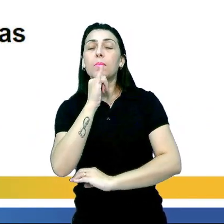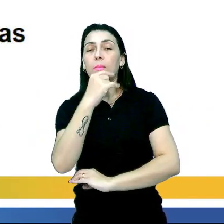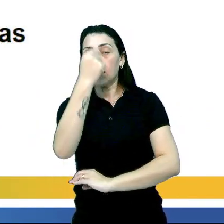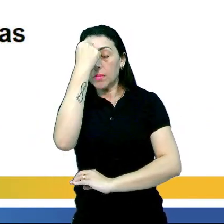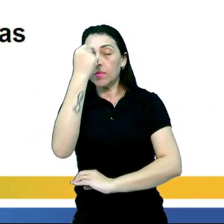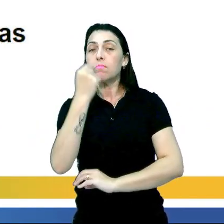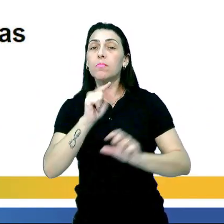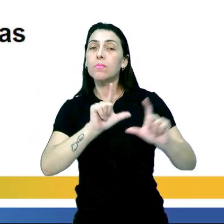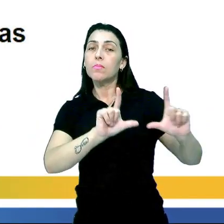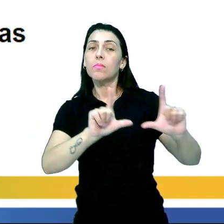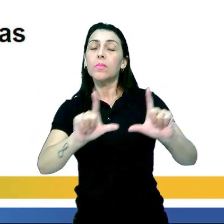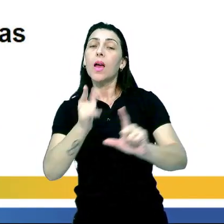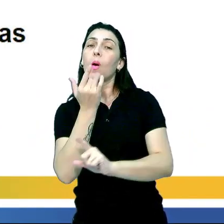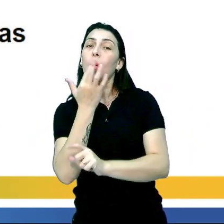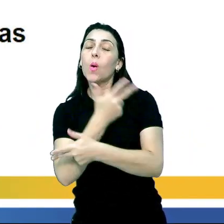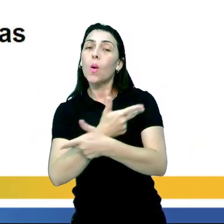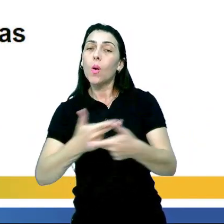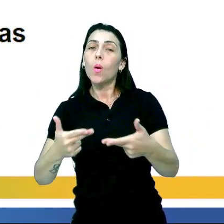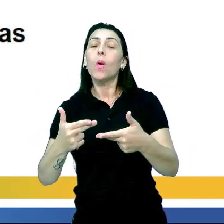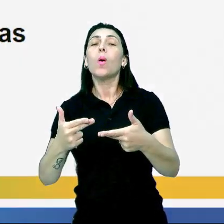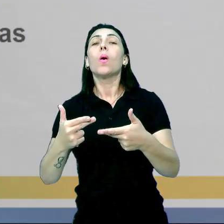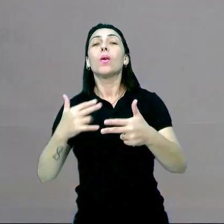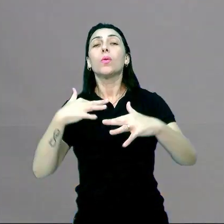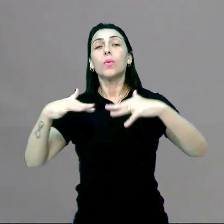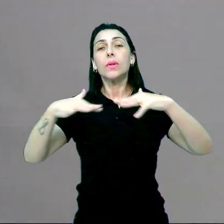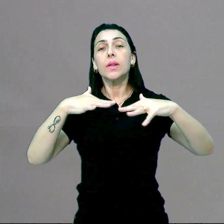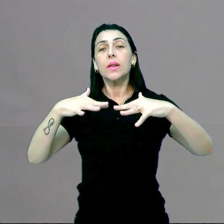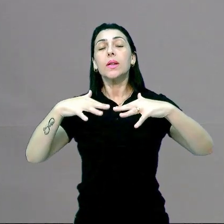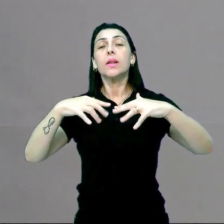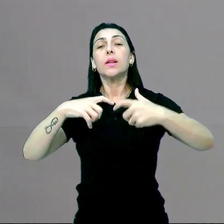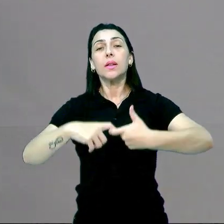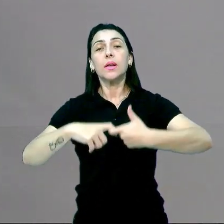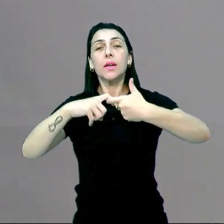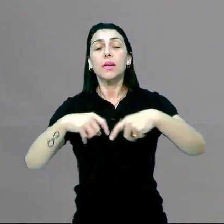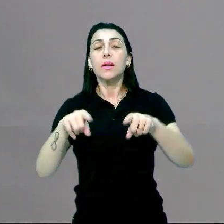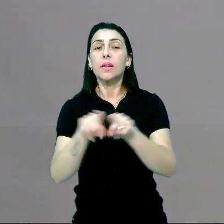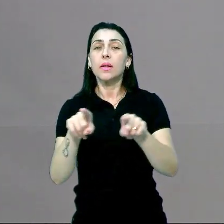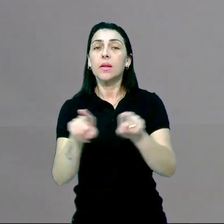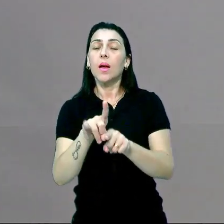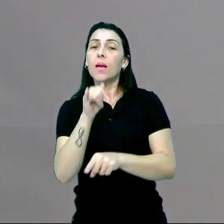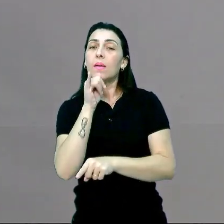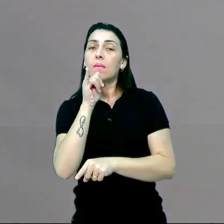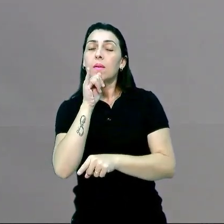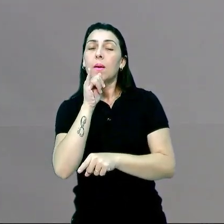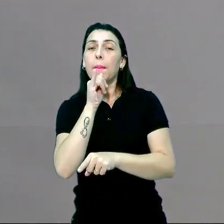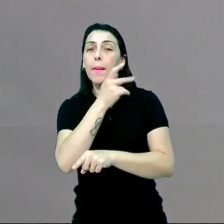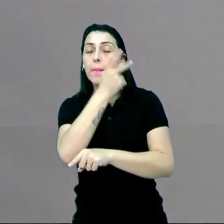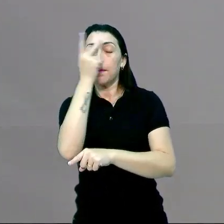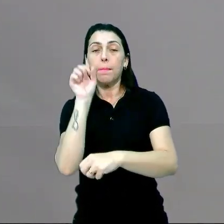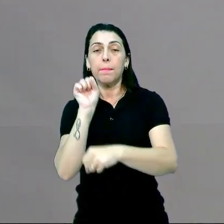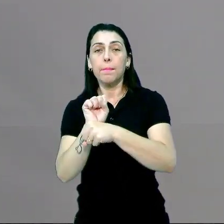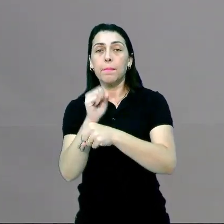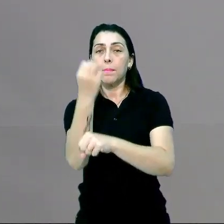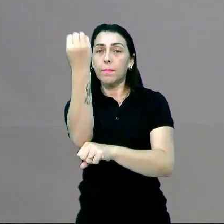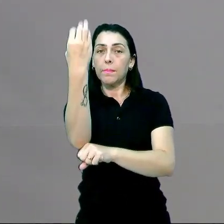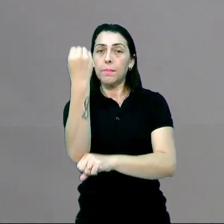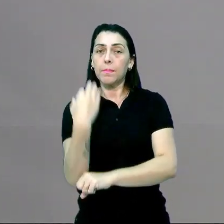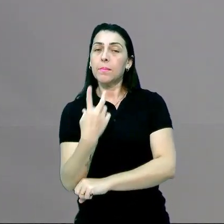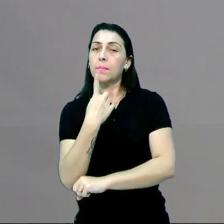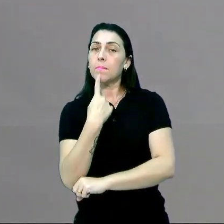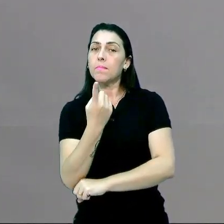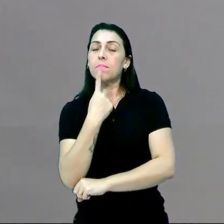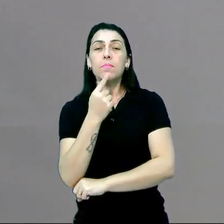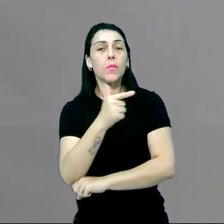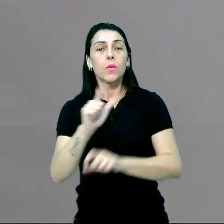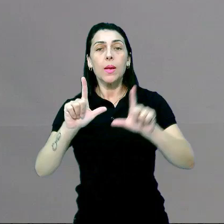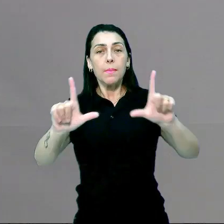de placas, cores da sinalização de trânsito. Por exemplo, quando alguém para diante de um sinal vermelho, não tem